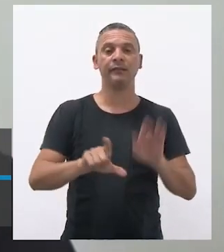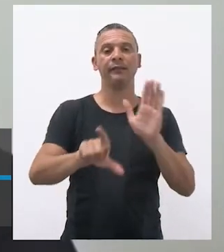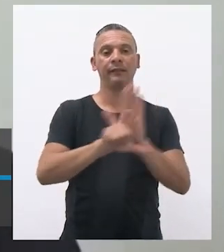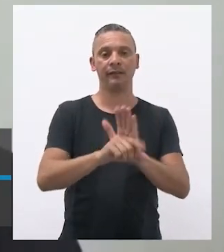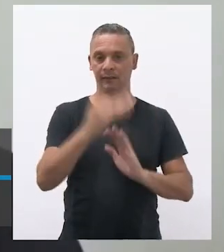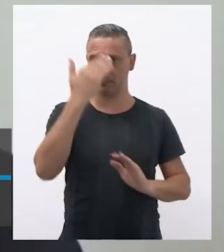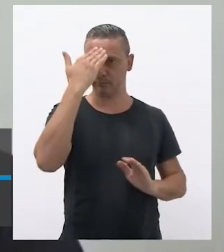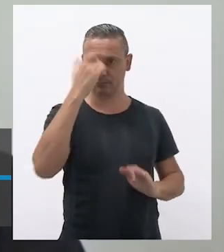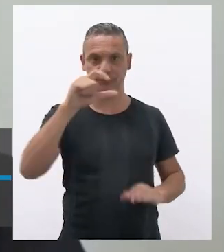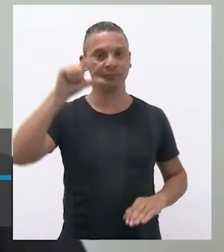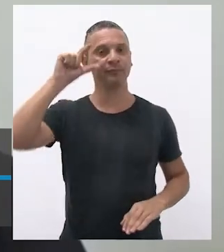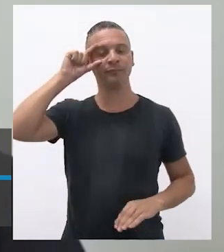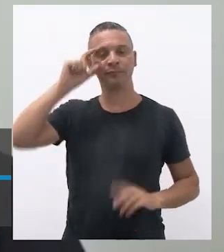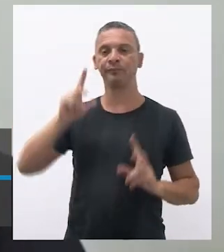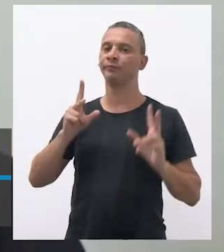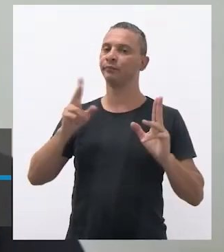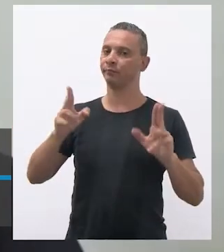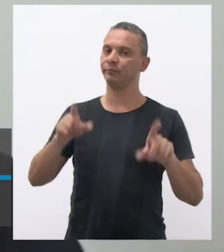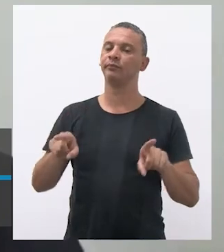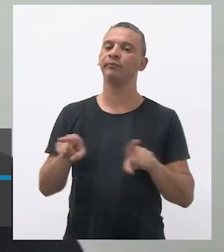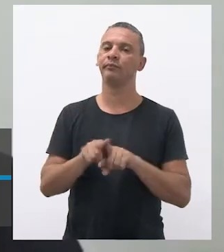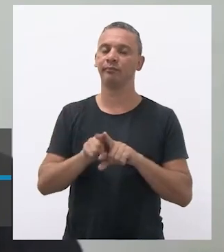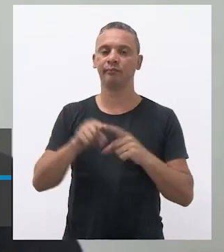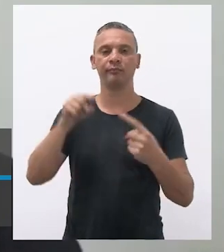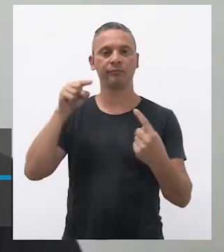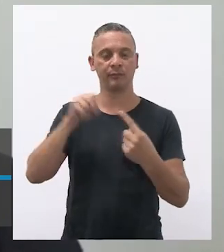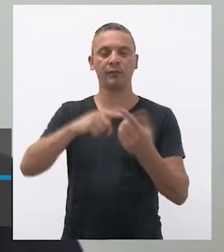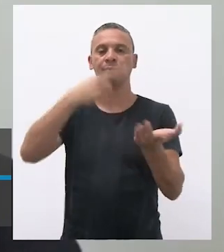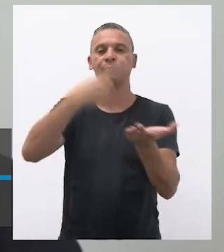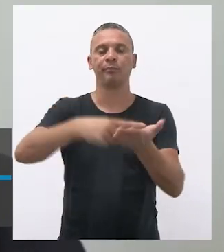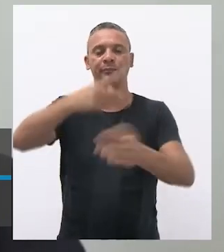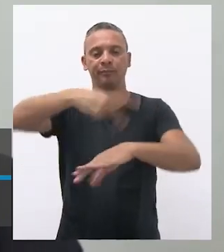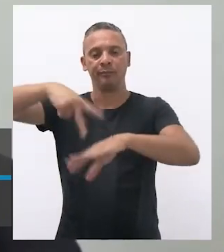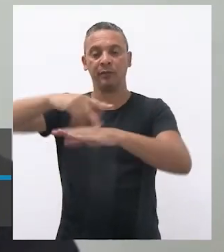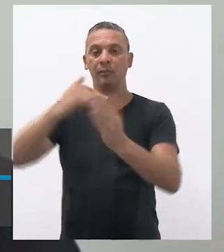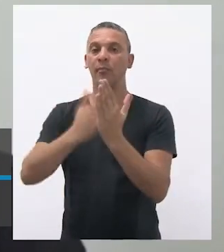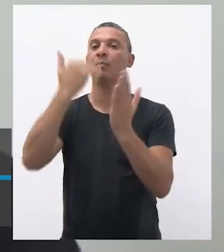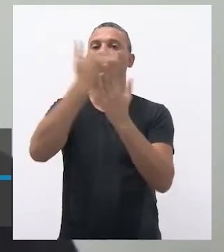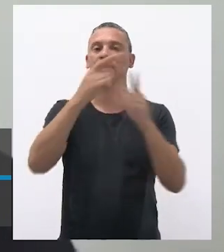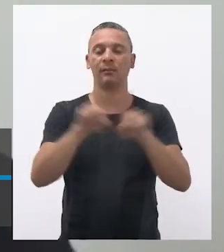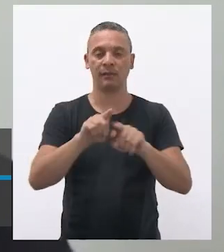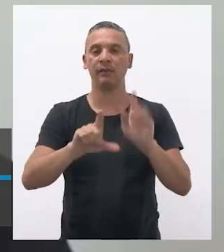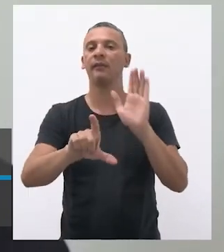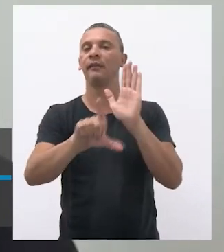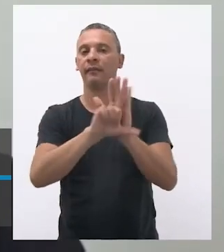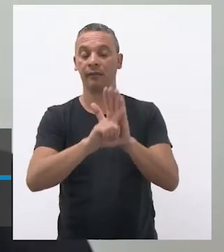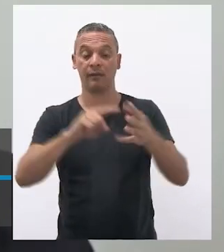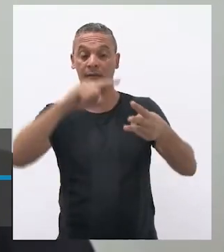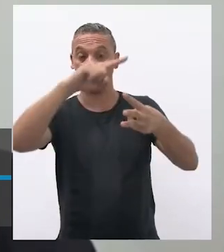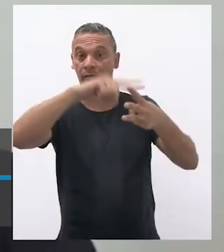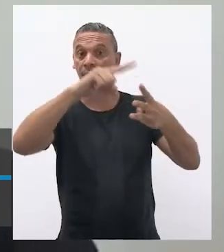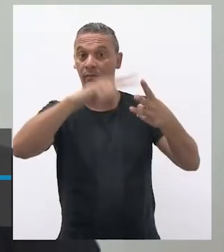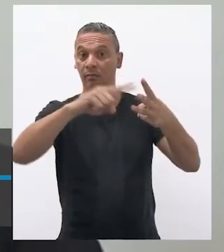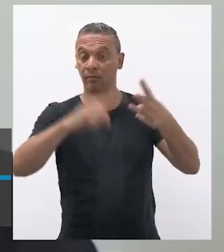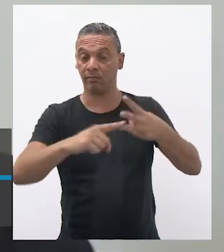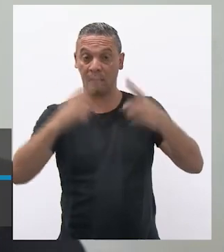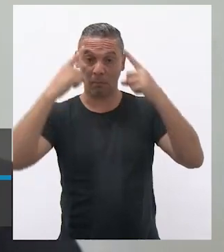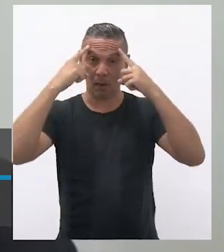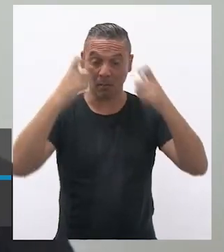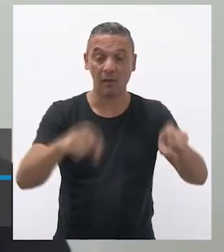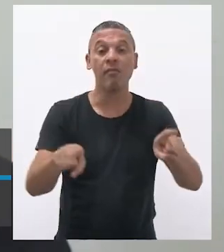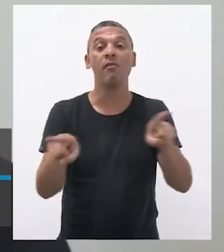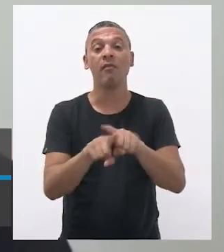diria, né, que a violência de gênero ela é definida na Convenção Belém do Pará como qualquer ato ou como qualquer conduta que é baseada no gênero que